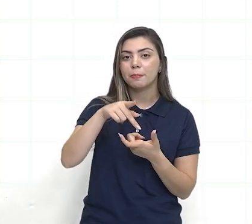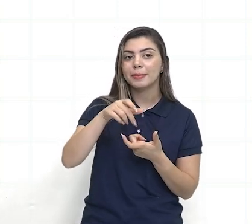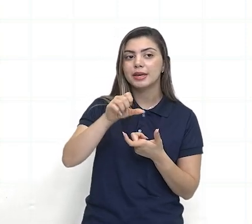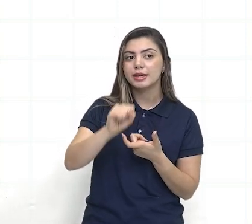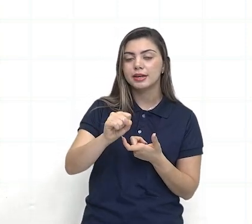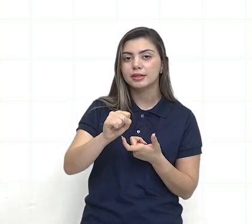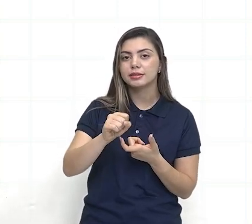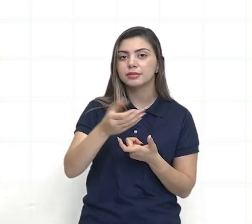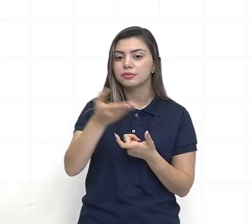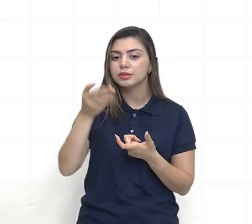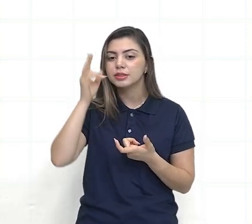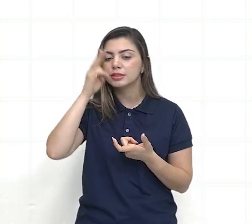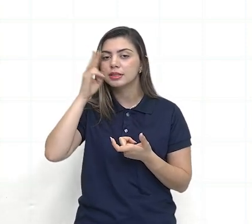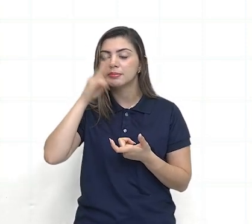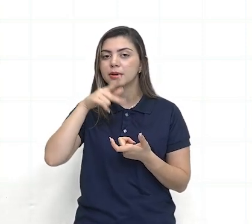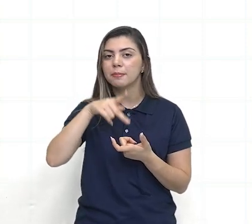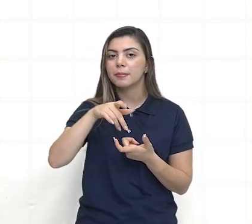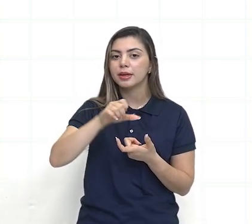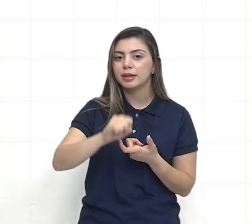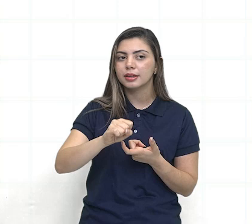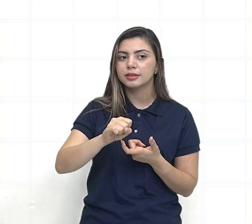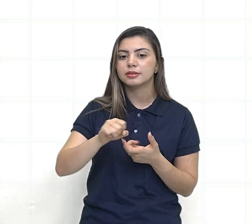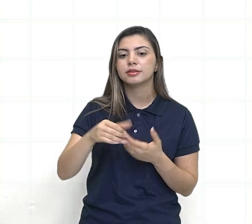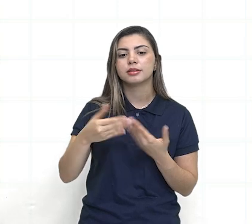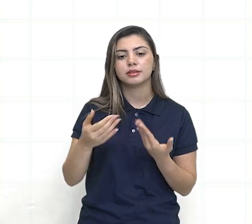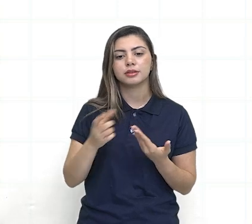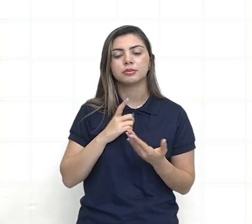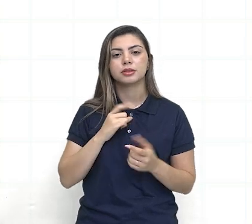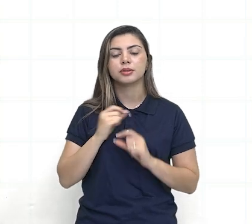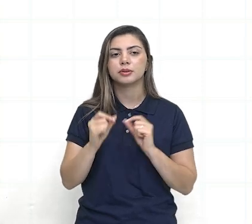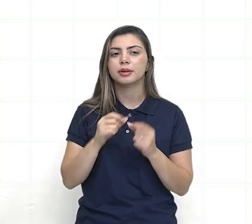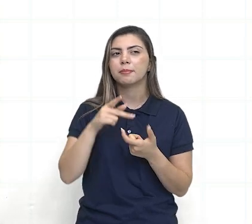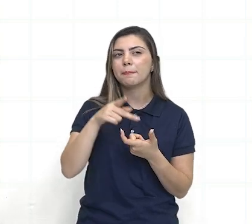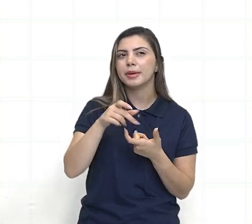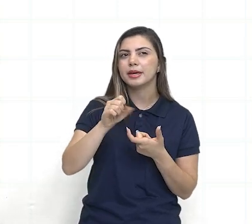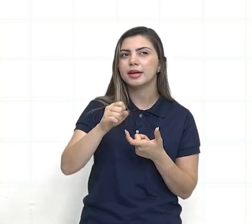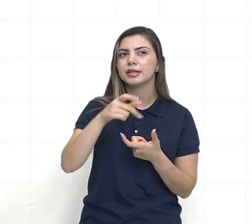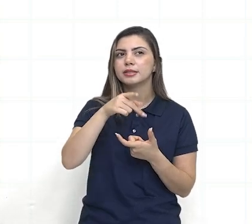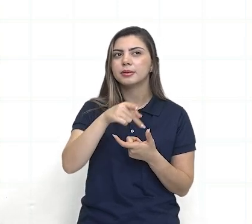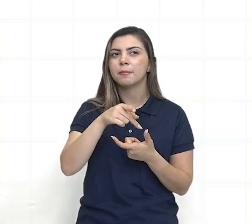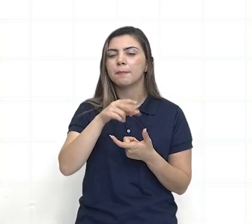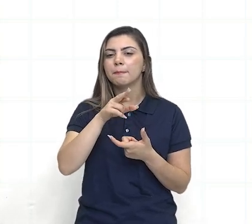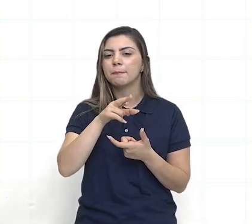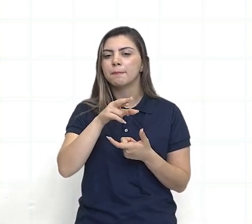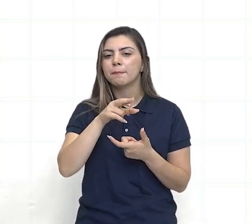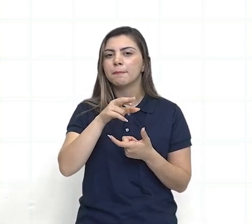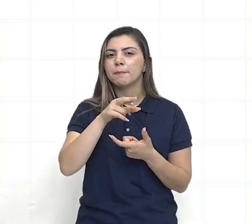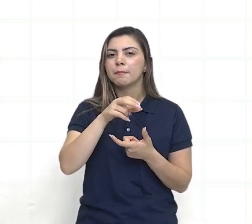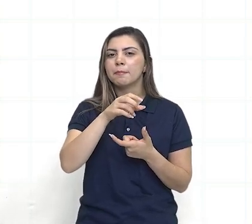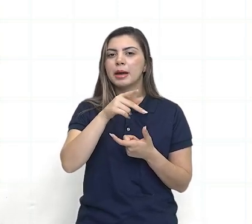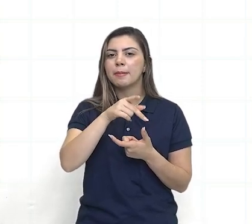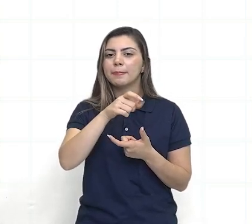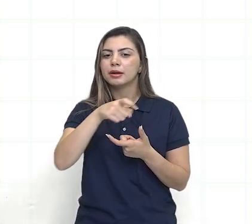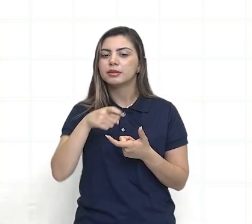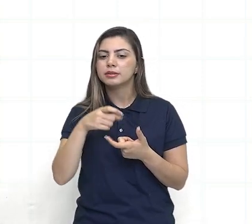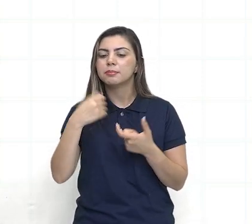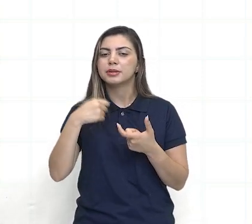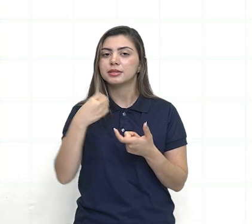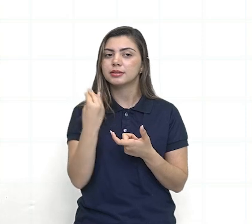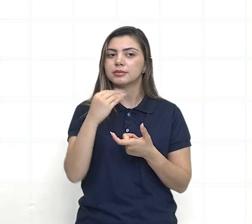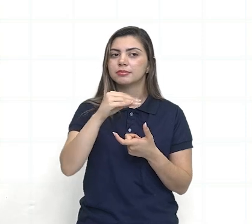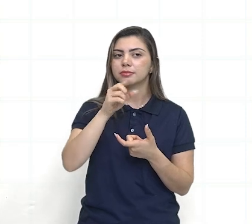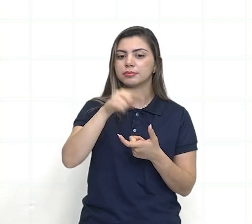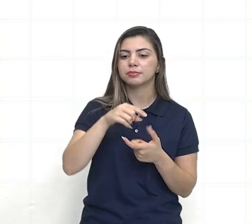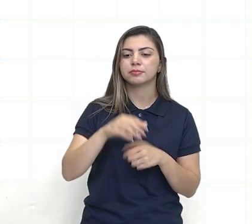PS. Lembra? PS. Ah, eu tenho uma paroxítona terminada em PS. Acentuo aqui, ó. E